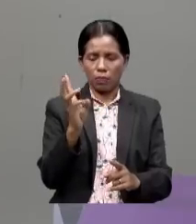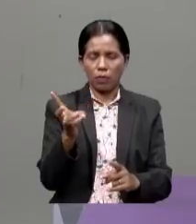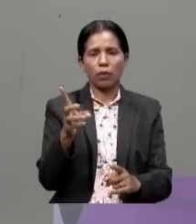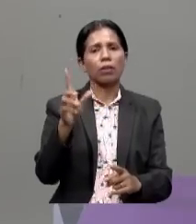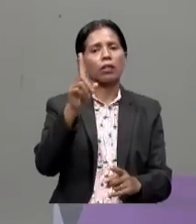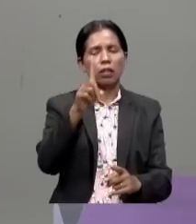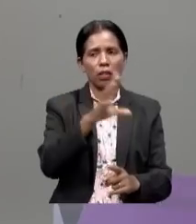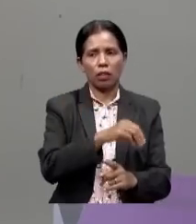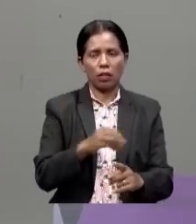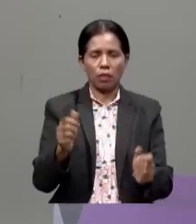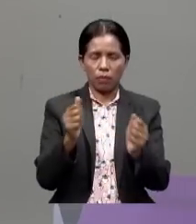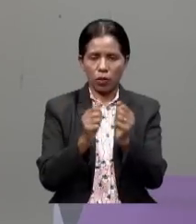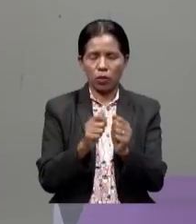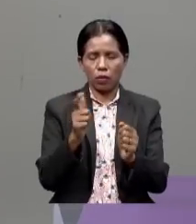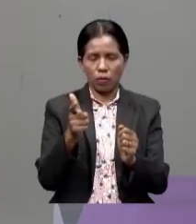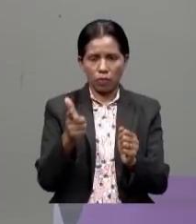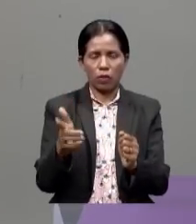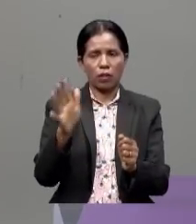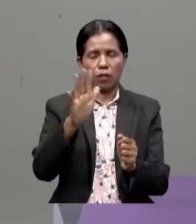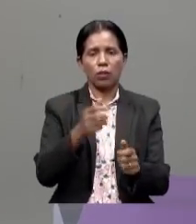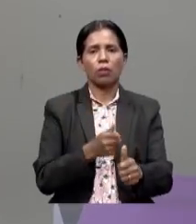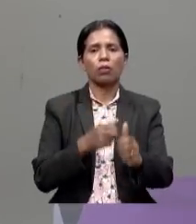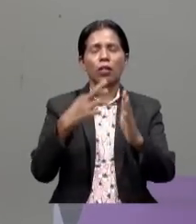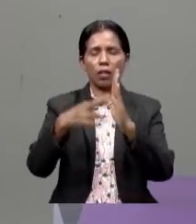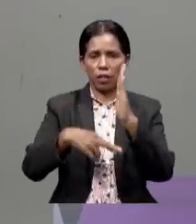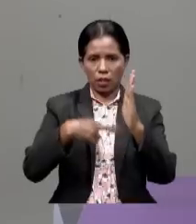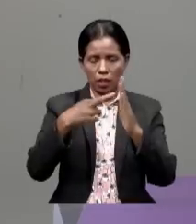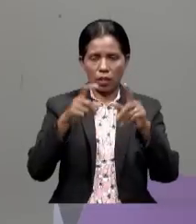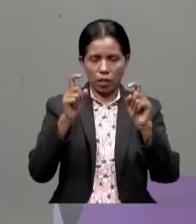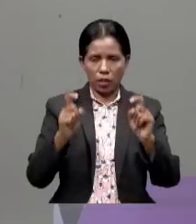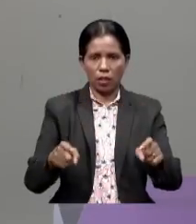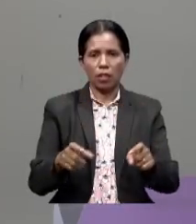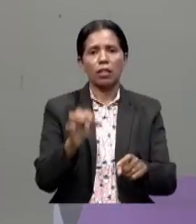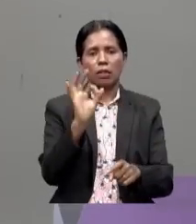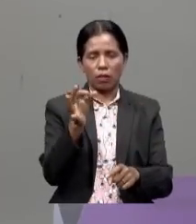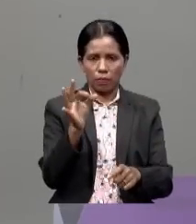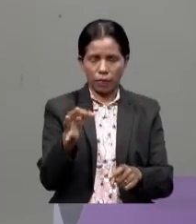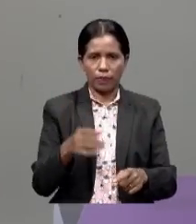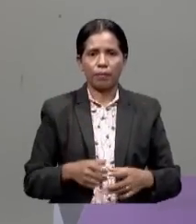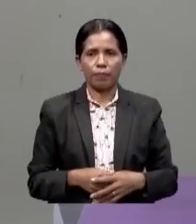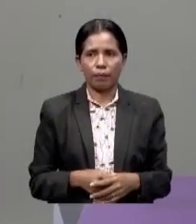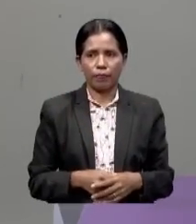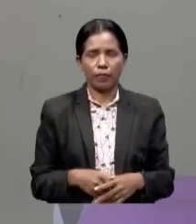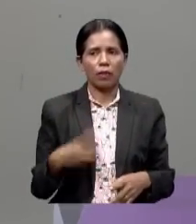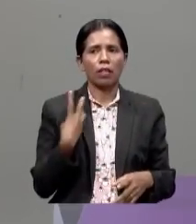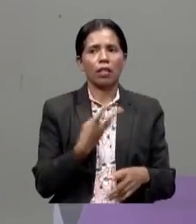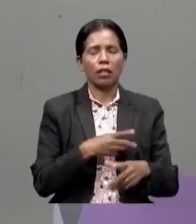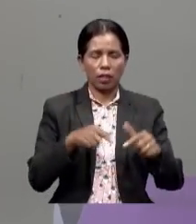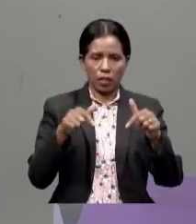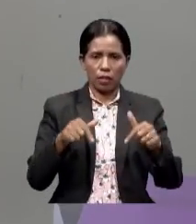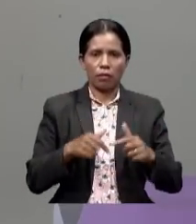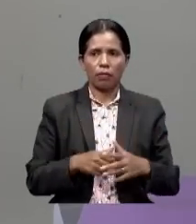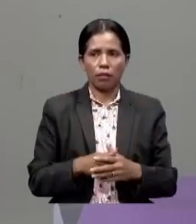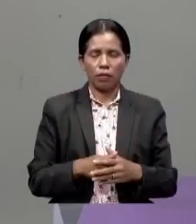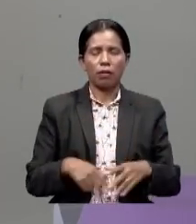suplente 25. Dejamos tu que regras tengan 90. Então, está né, que